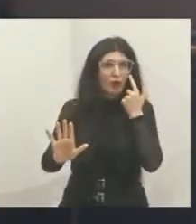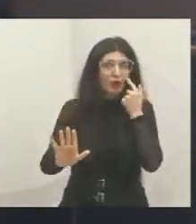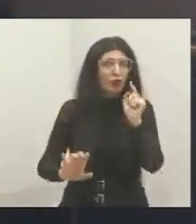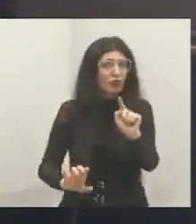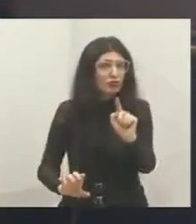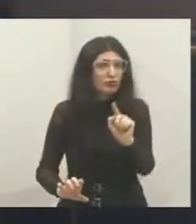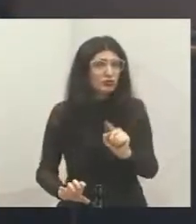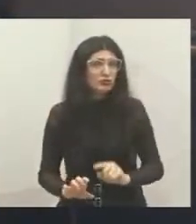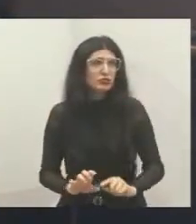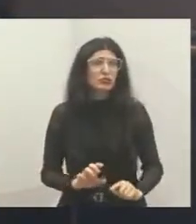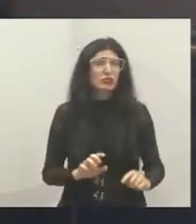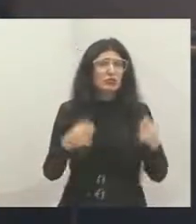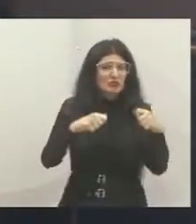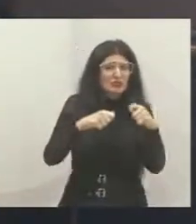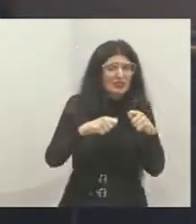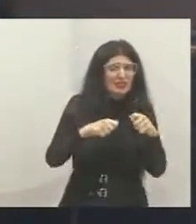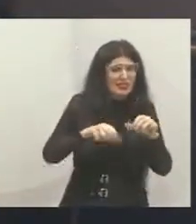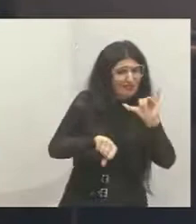não vai atingindo, você vai...